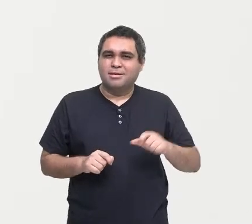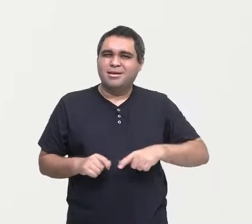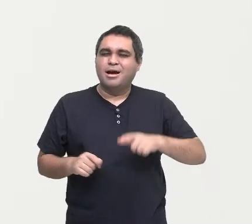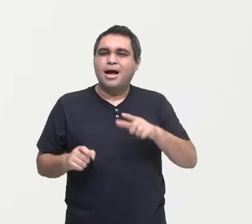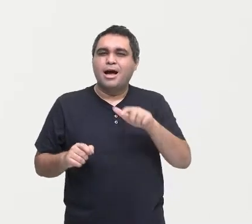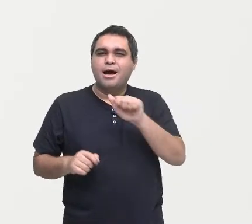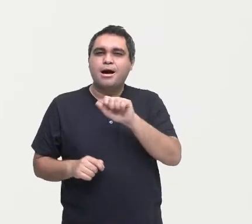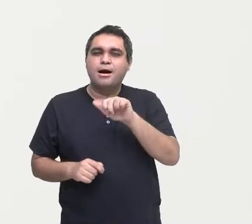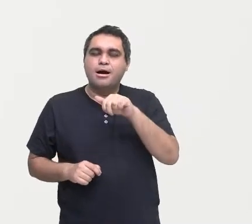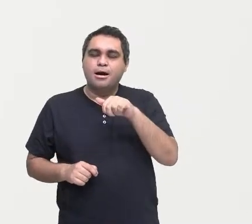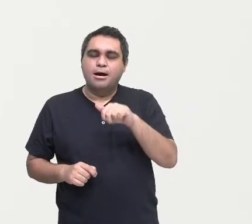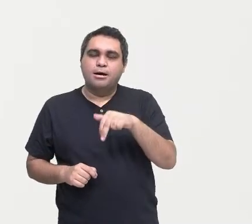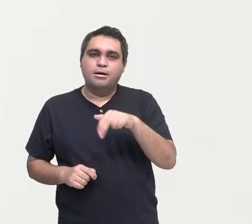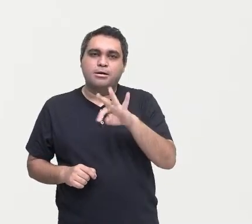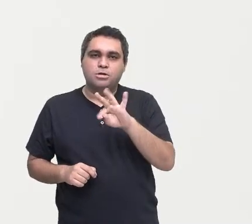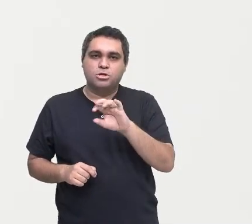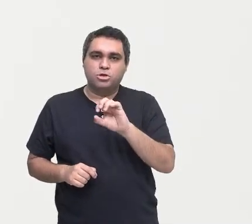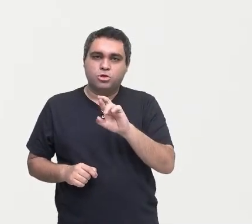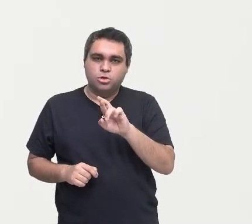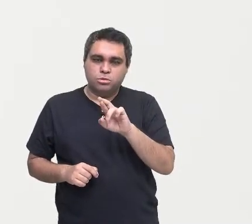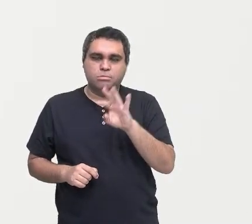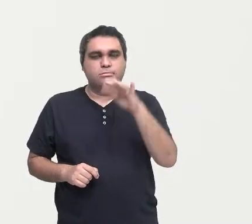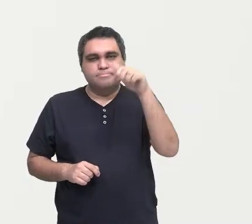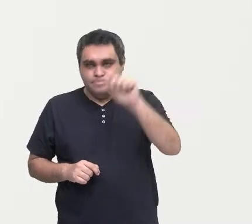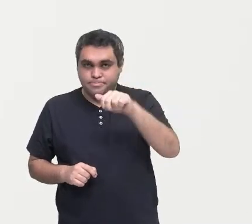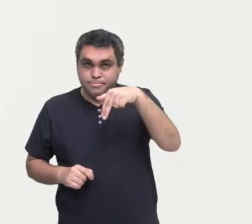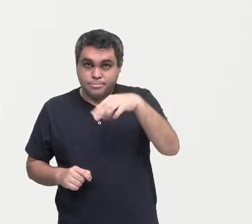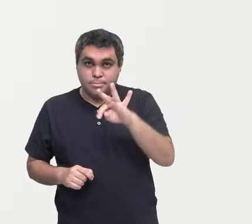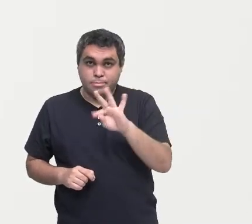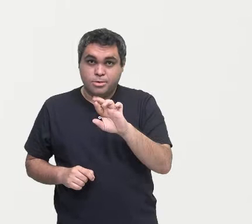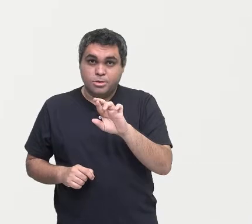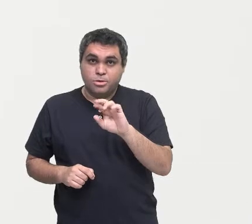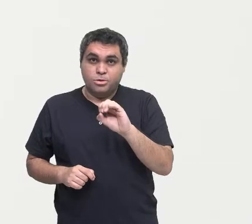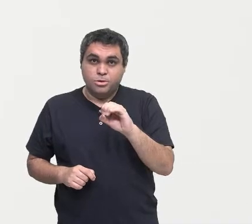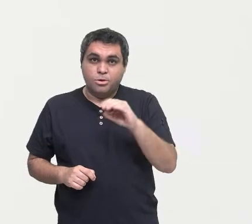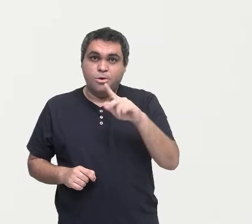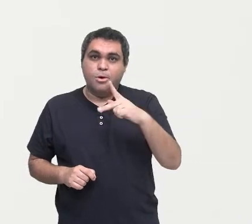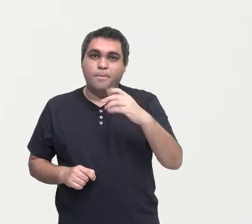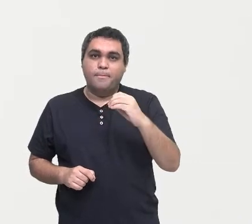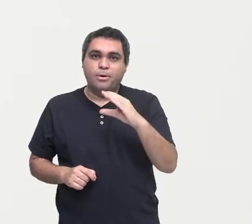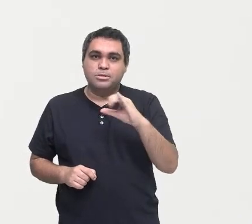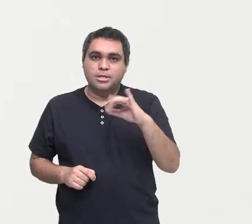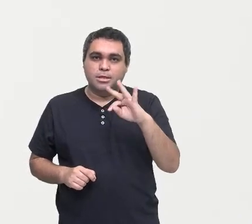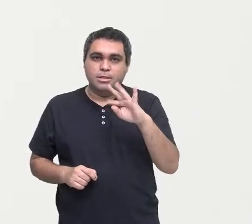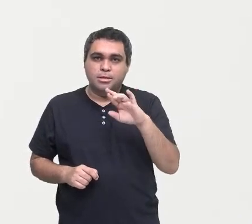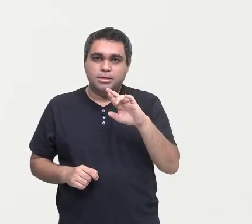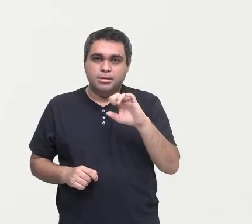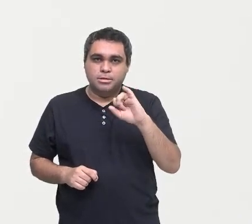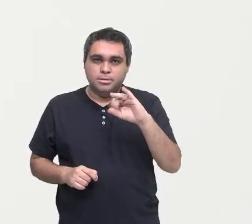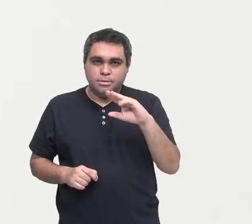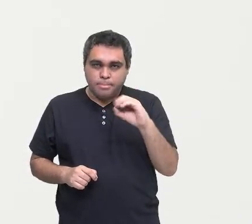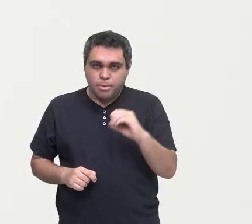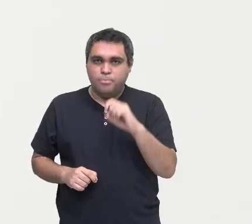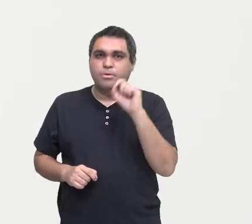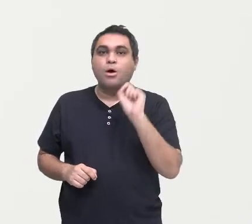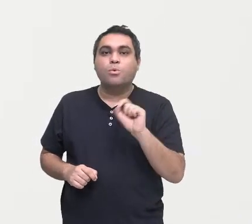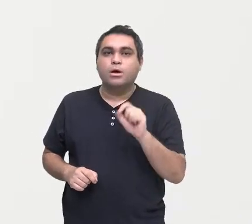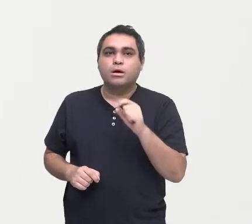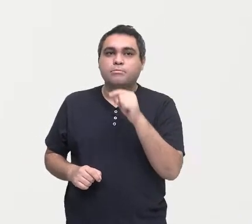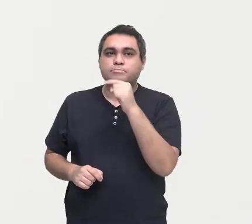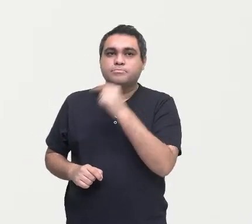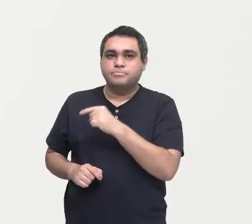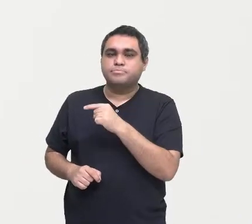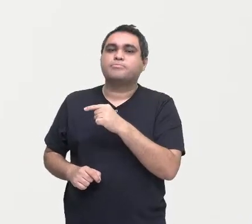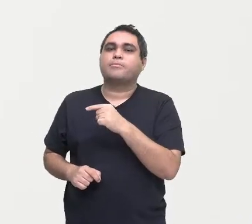característica da cultura greco-latina. Então, vamos trazer ali a cultura grega, a cultura latina. Ela vai basear ali os